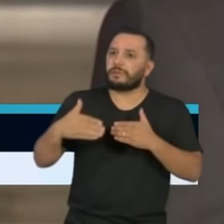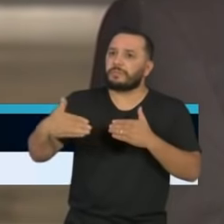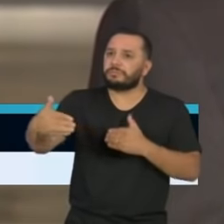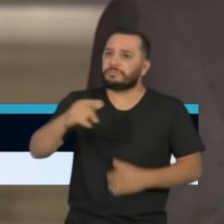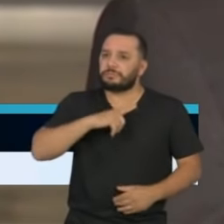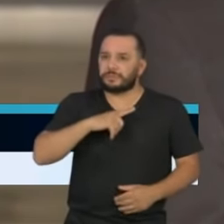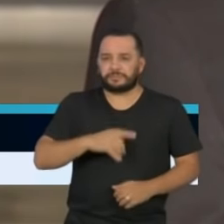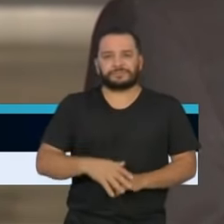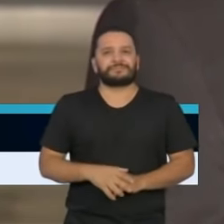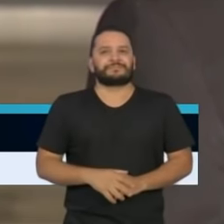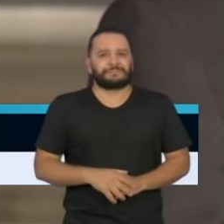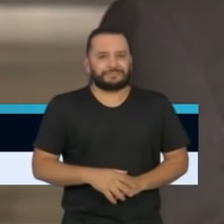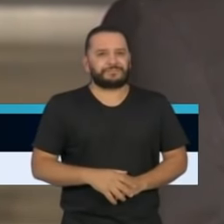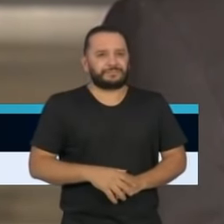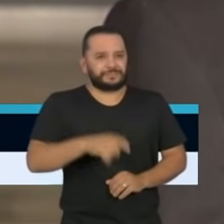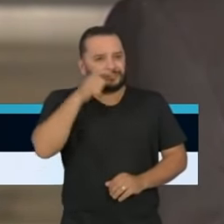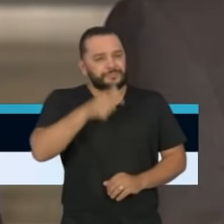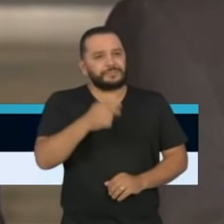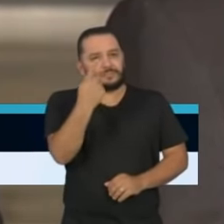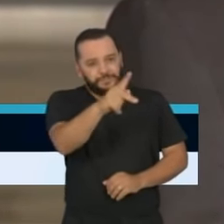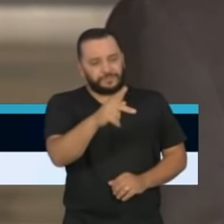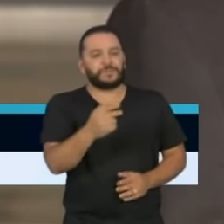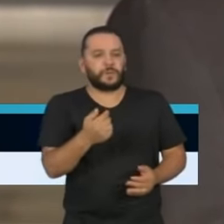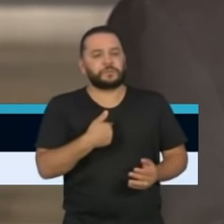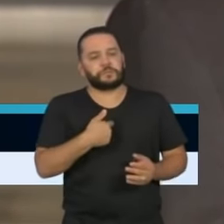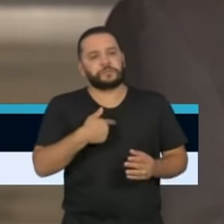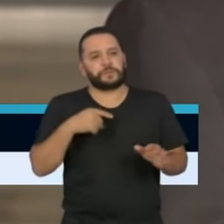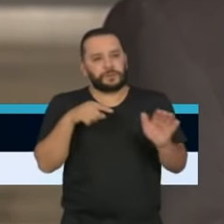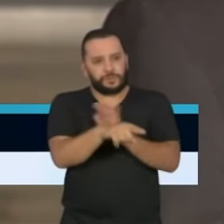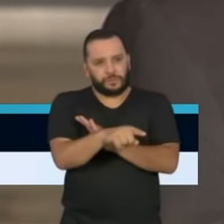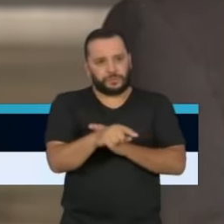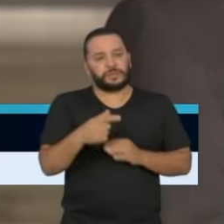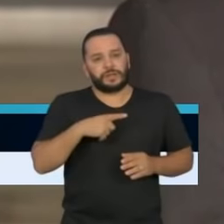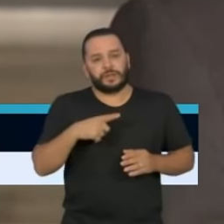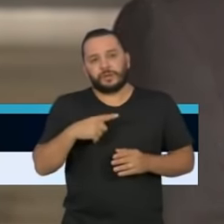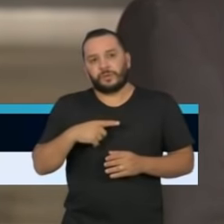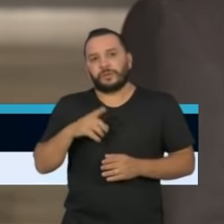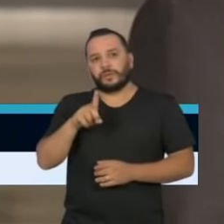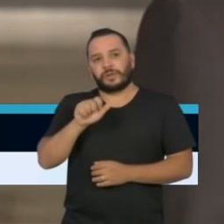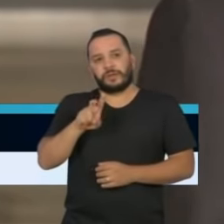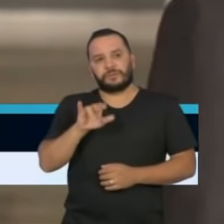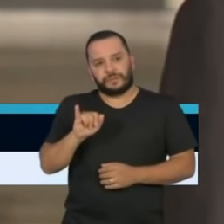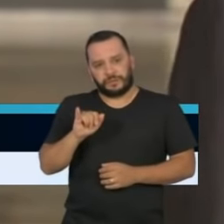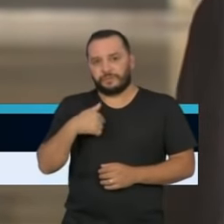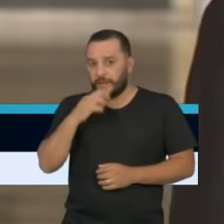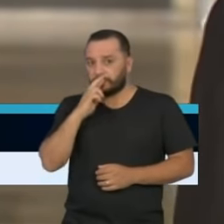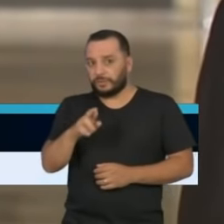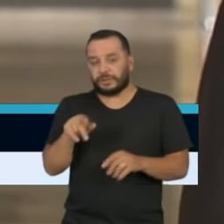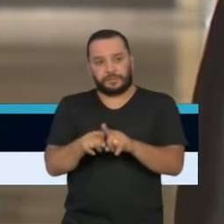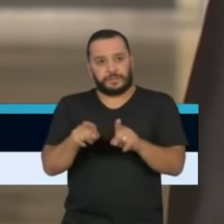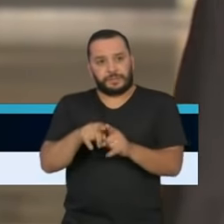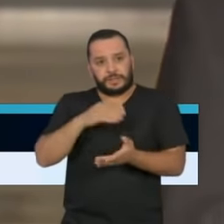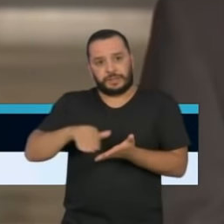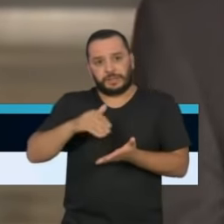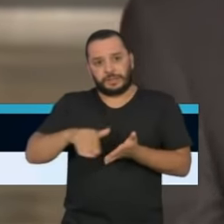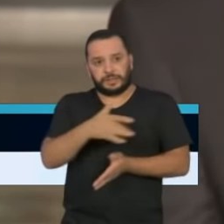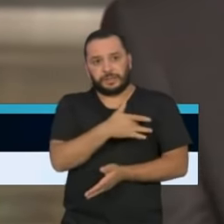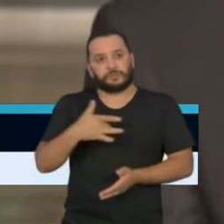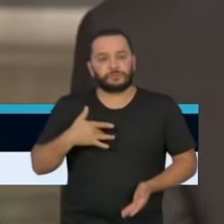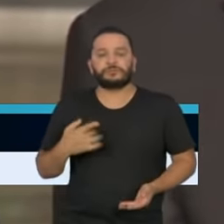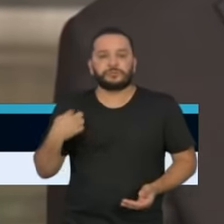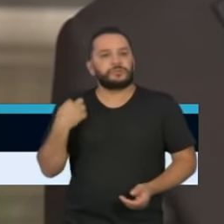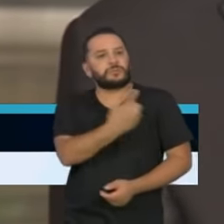a sua pergunta, Roberto, vou dividir com o Dr. Davi Wippe e com o secretário de Saúde. A nossa visão,